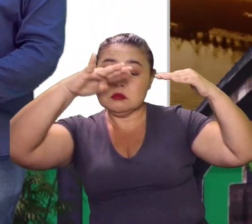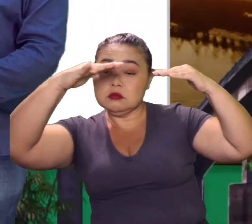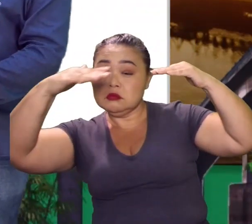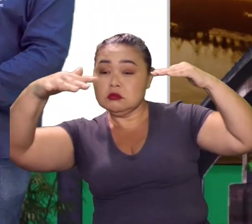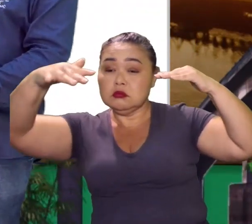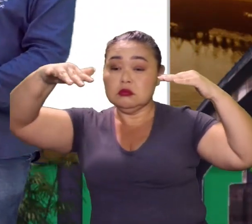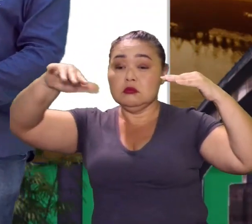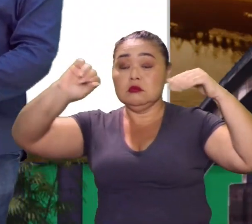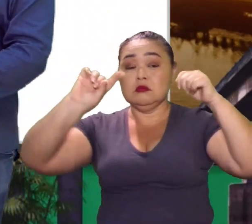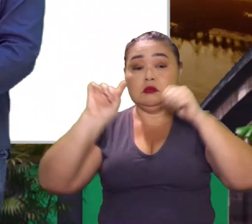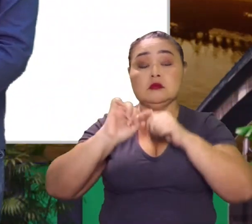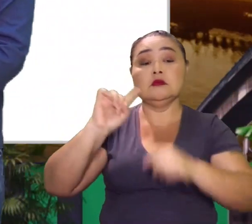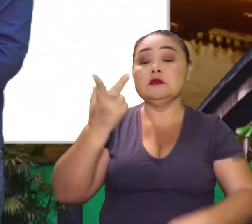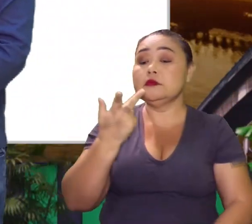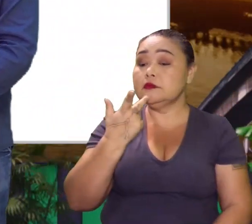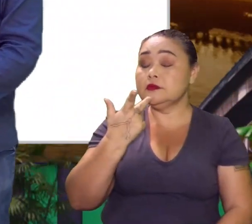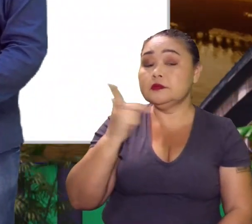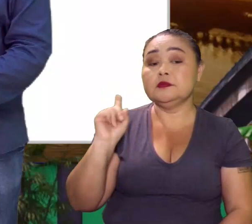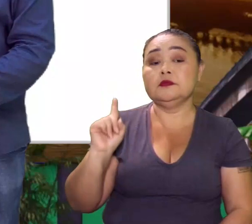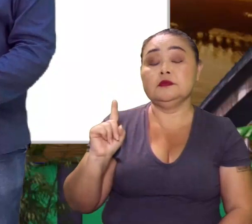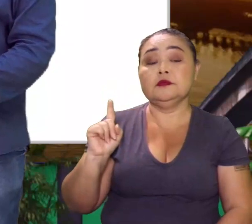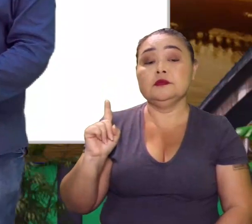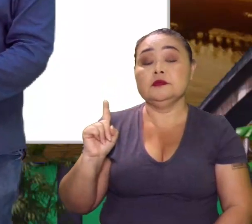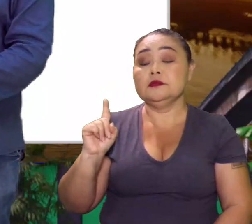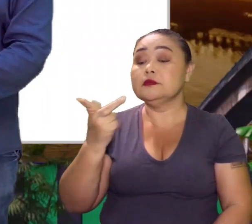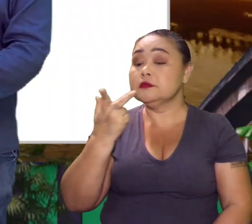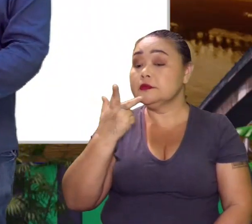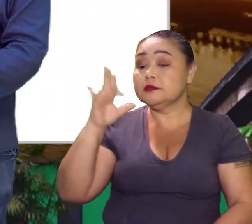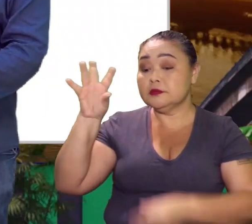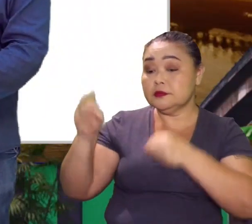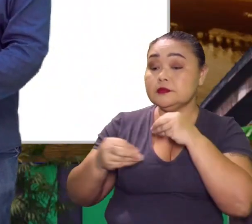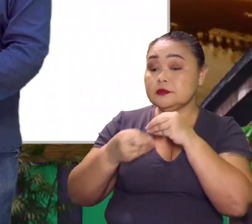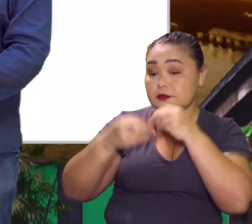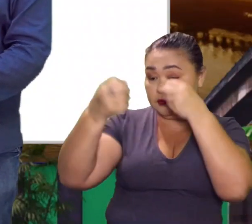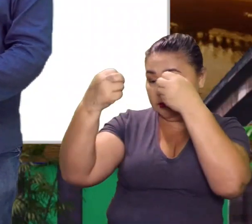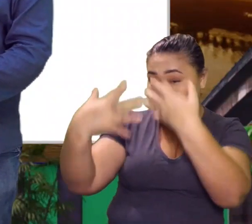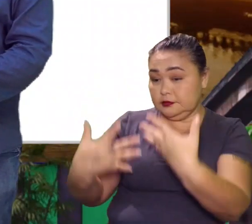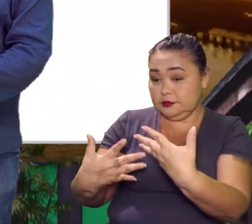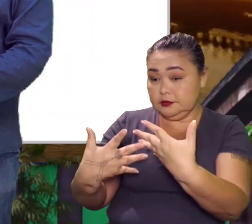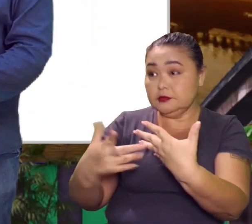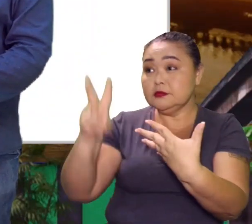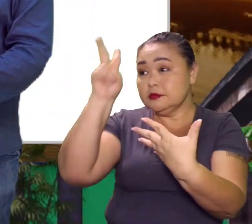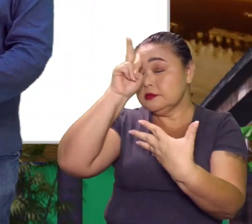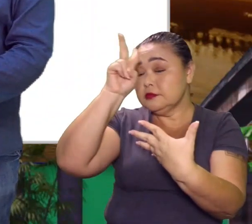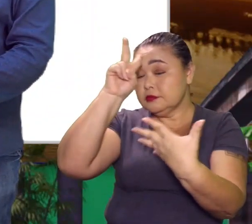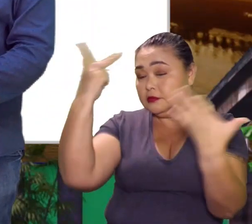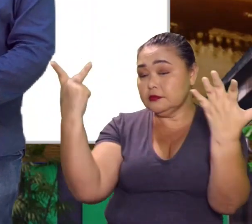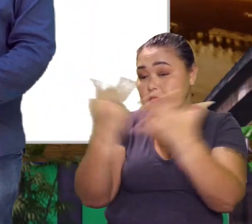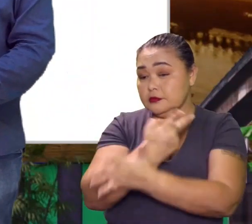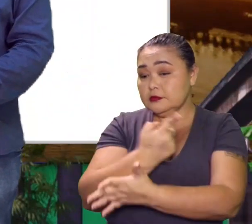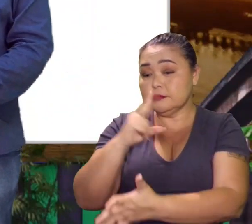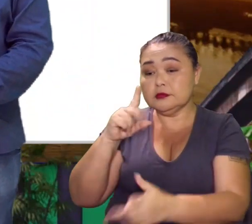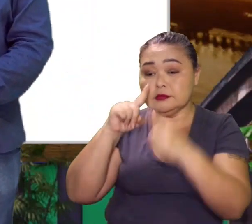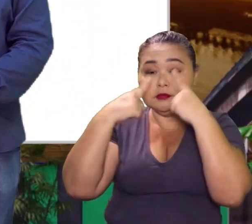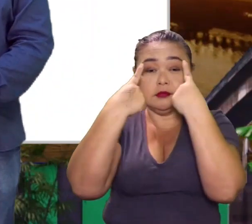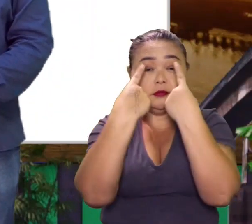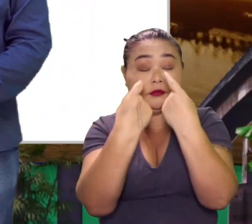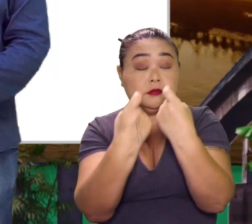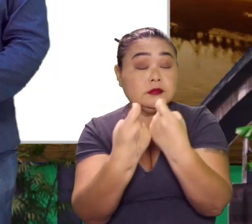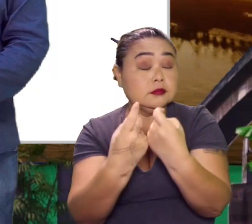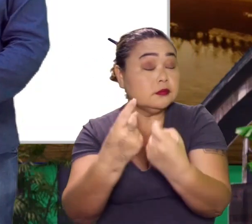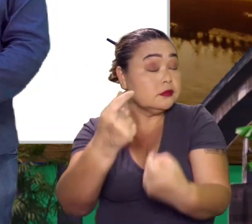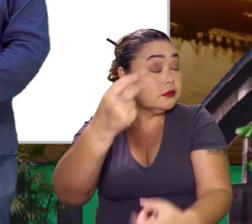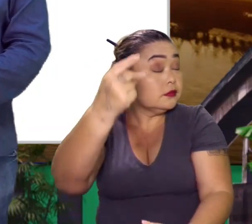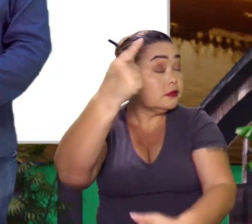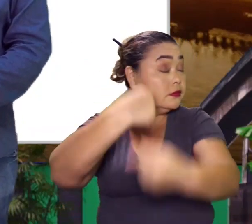Interessante. Pegando um pouco da sua fala, lembrei aqui de um fato interessante. Há muito